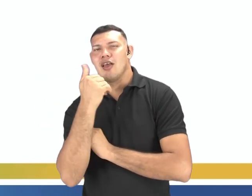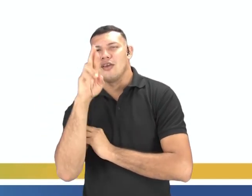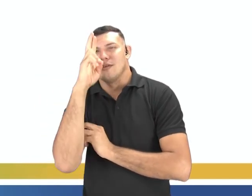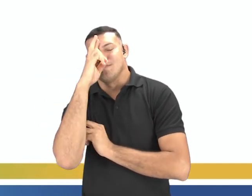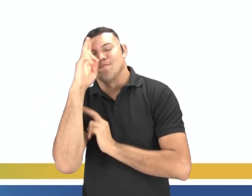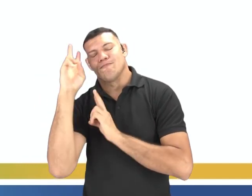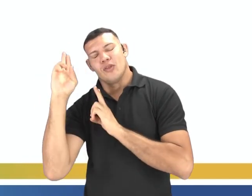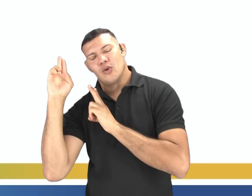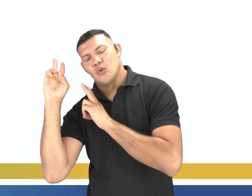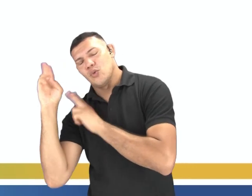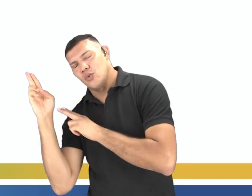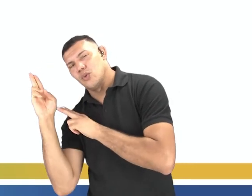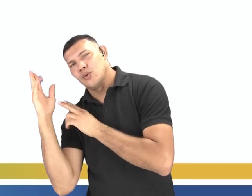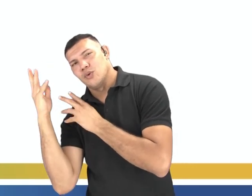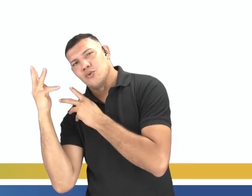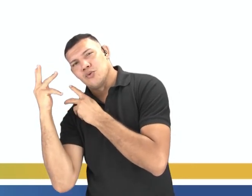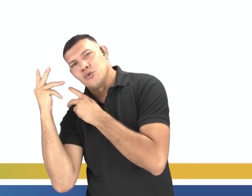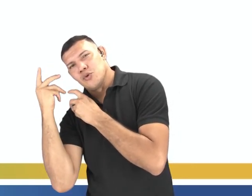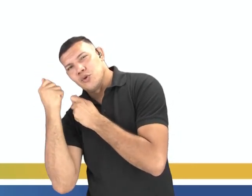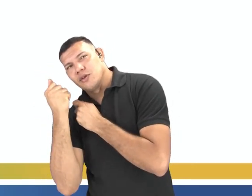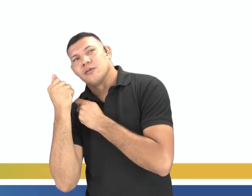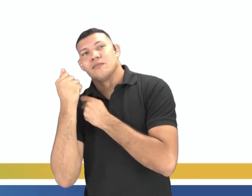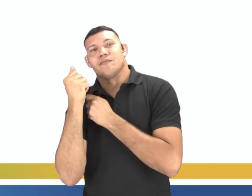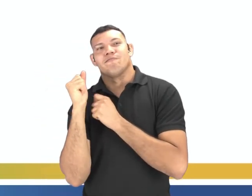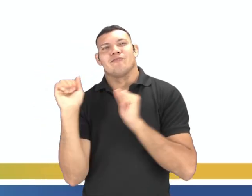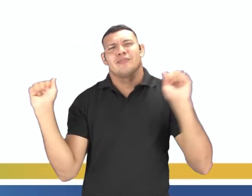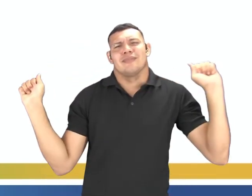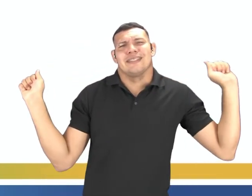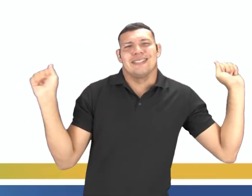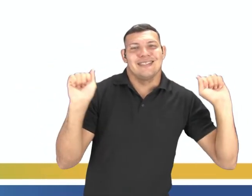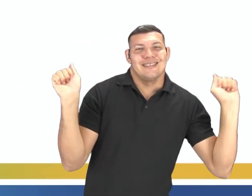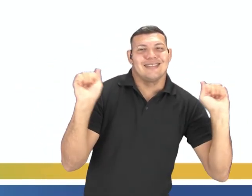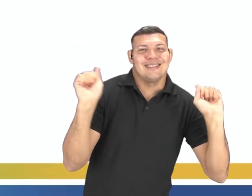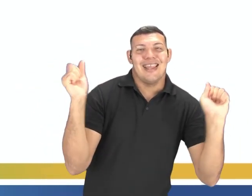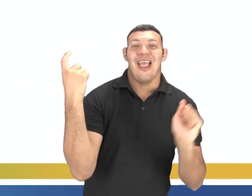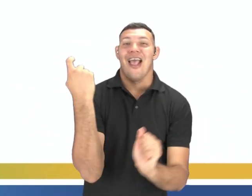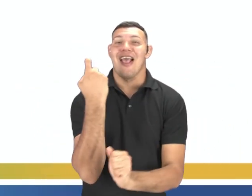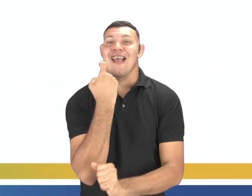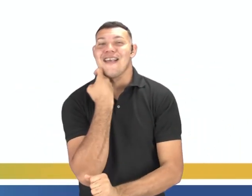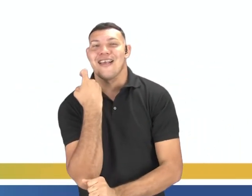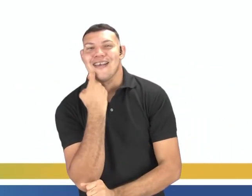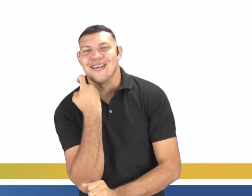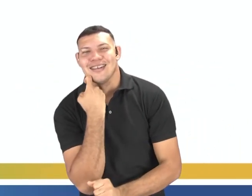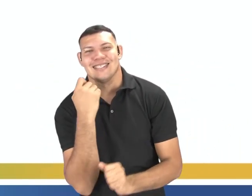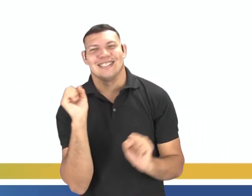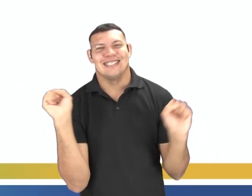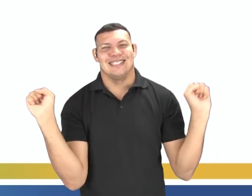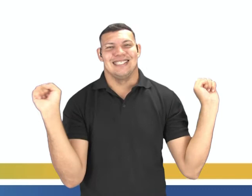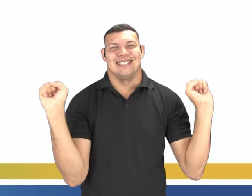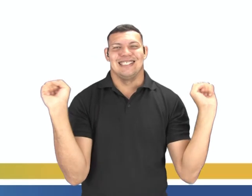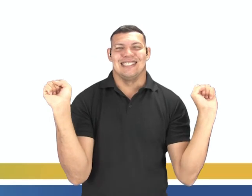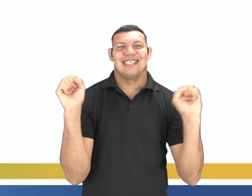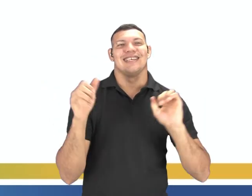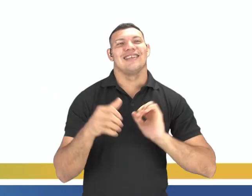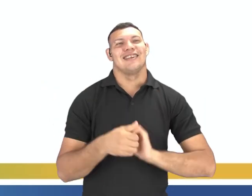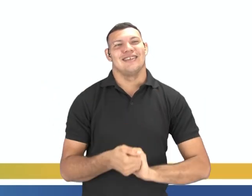um cochilinho. Adoramos cestas. Adoramos as